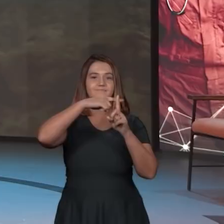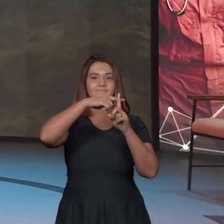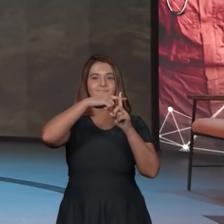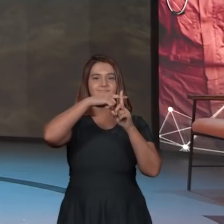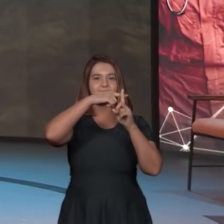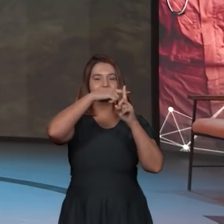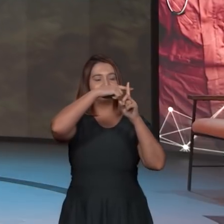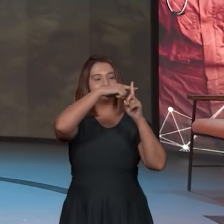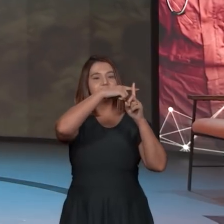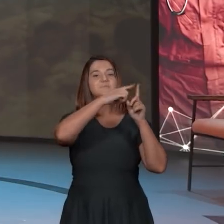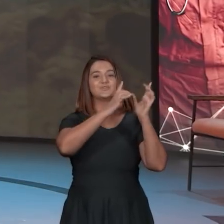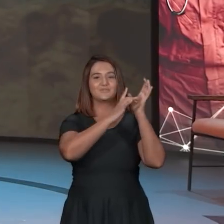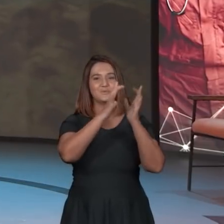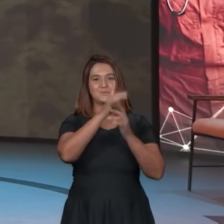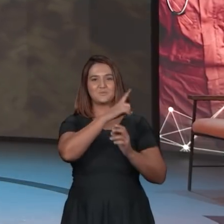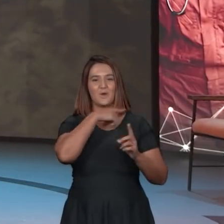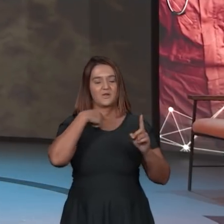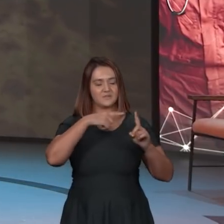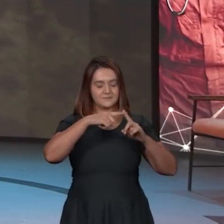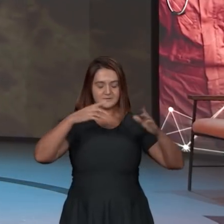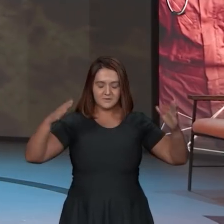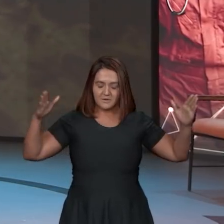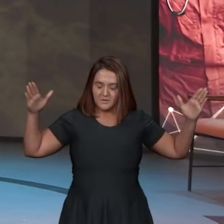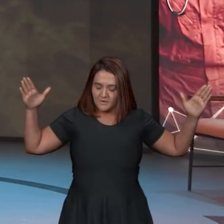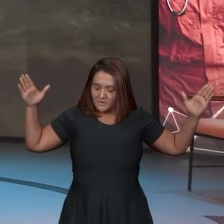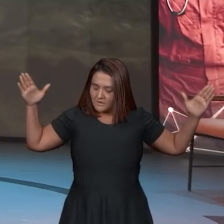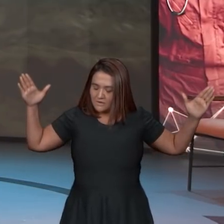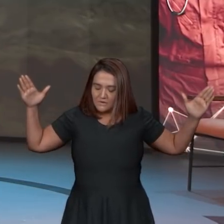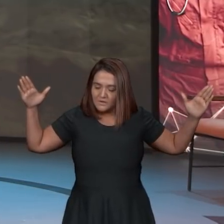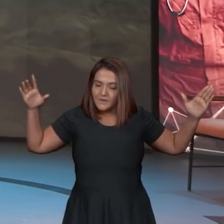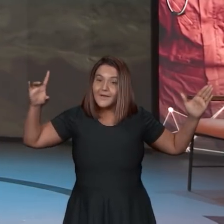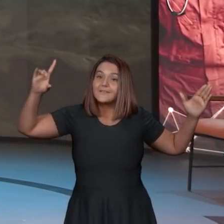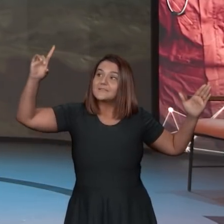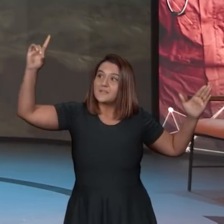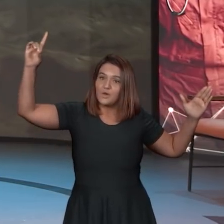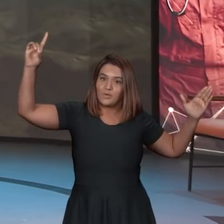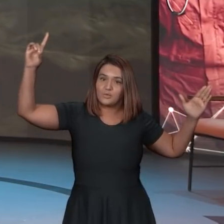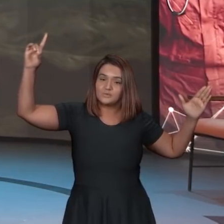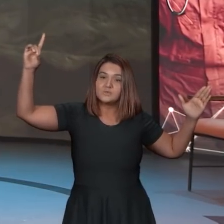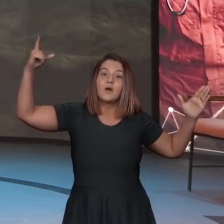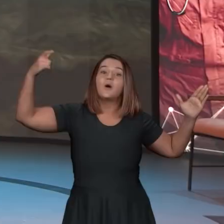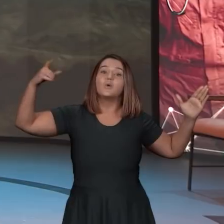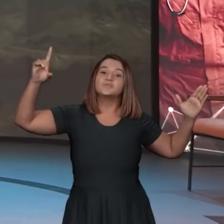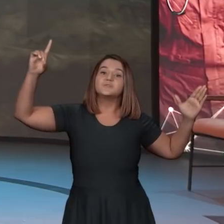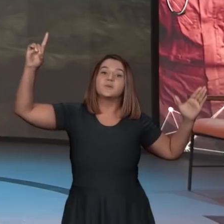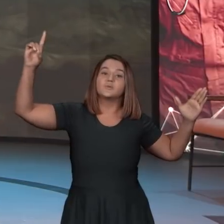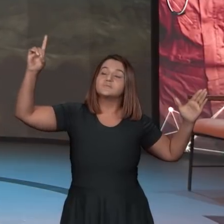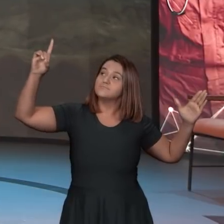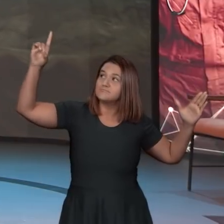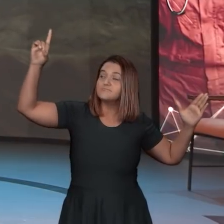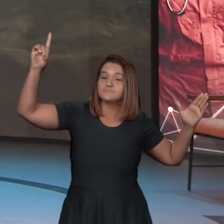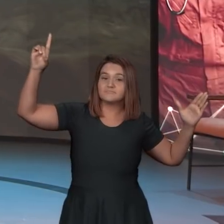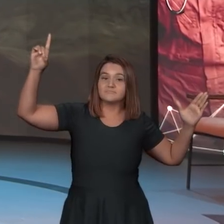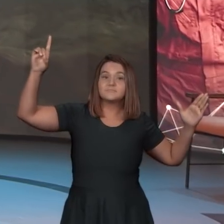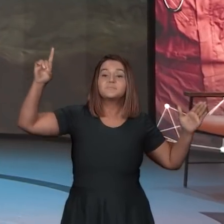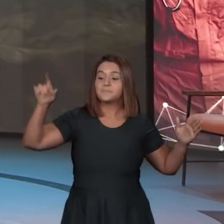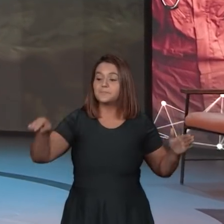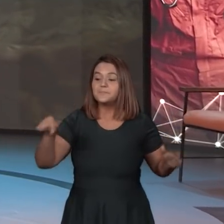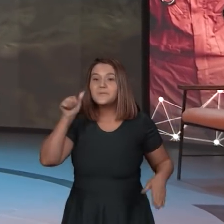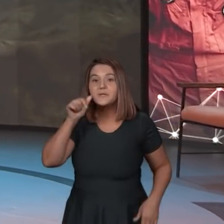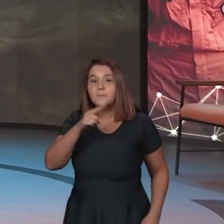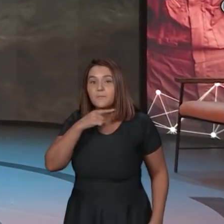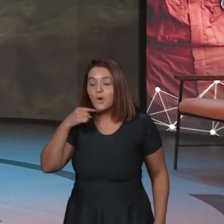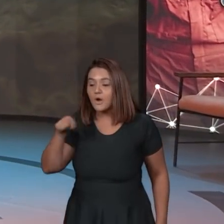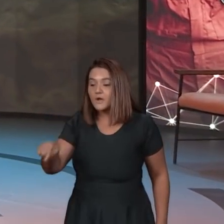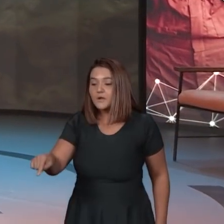Cristo. E você pode não entender, não é justo que Cristo morra na cruz para nos salvar. Mas eu quero terminar